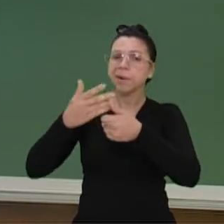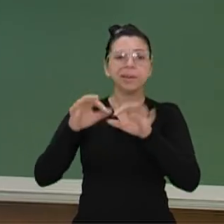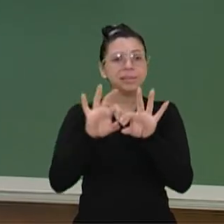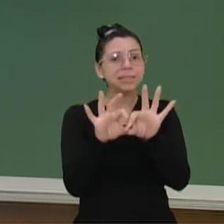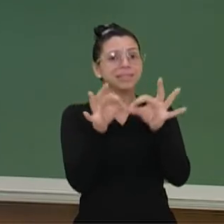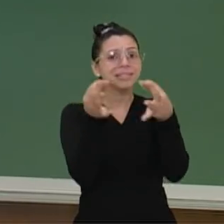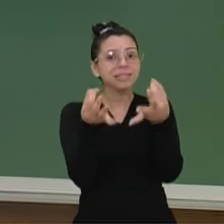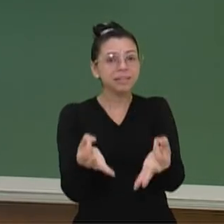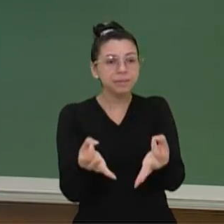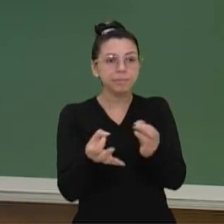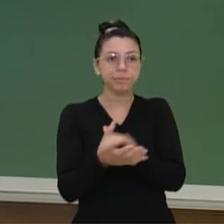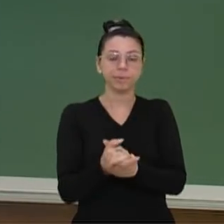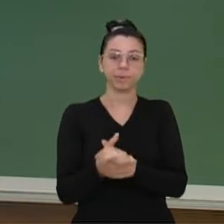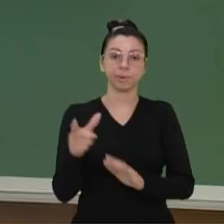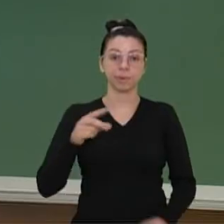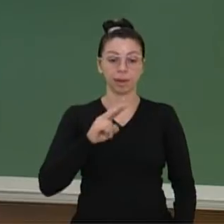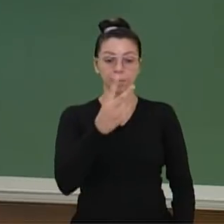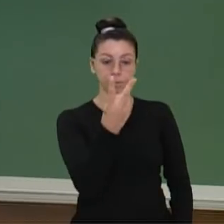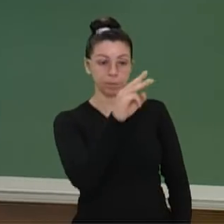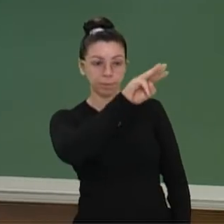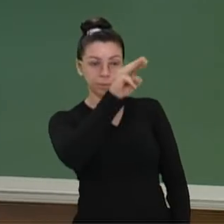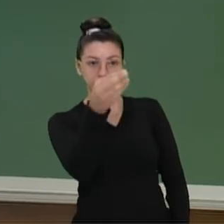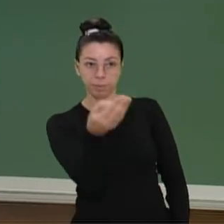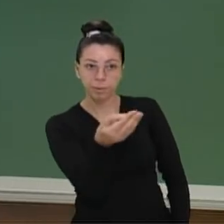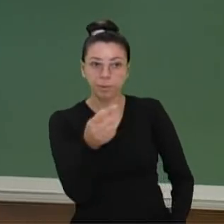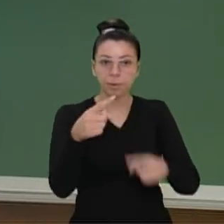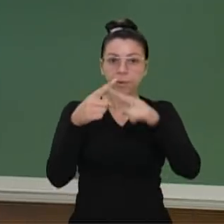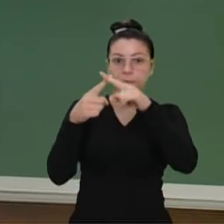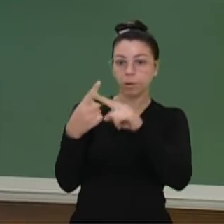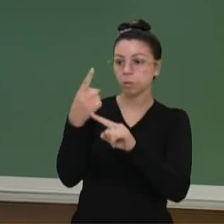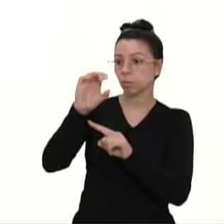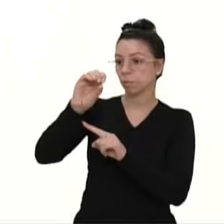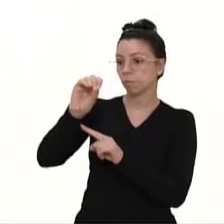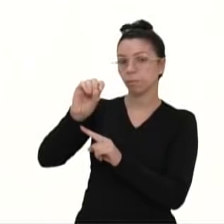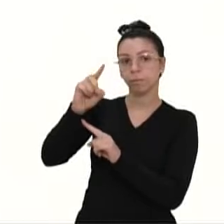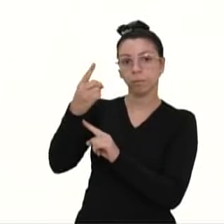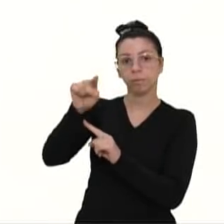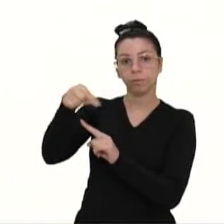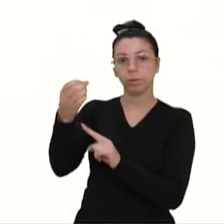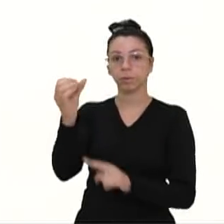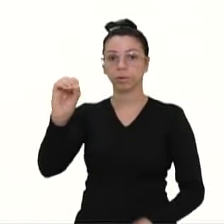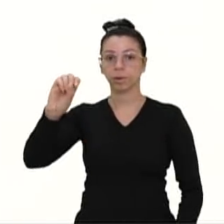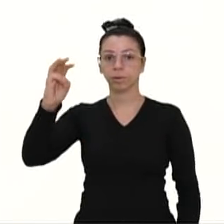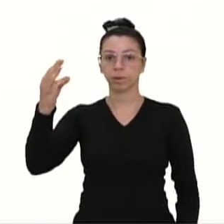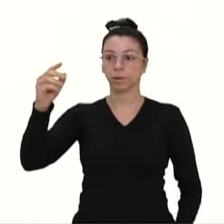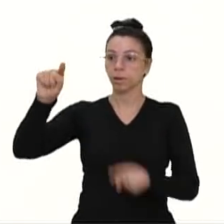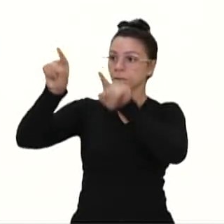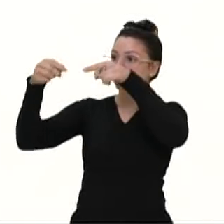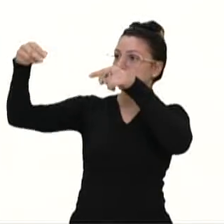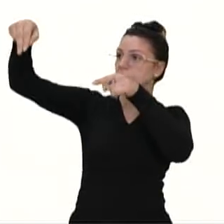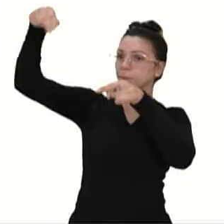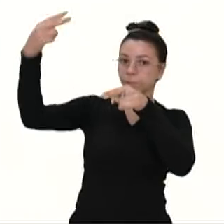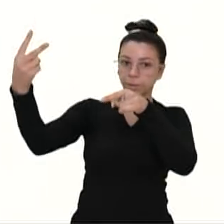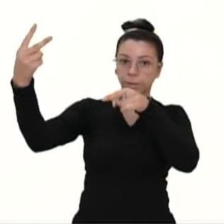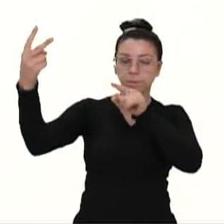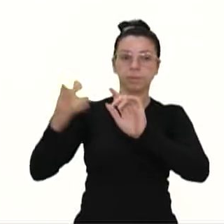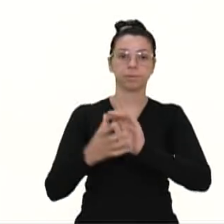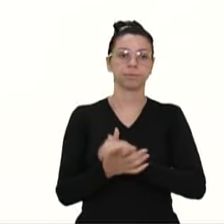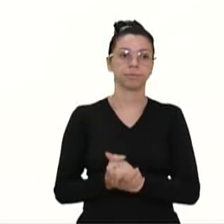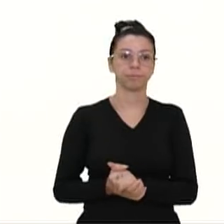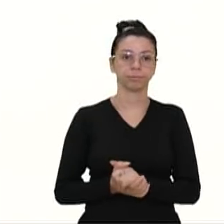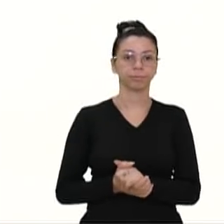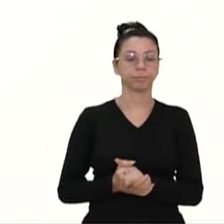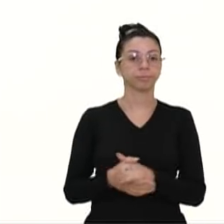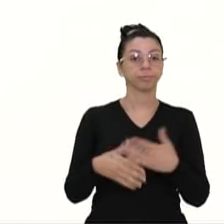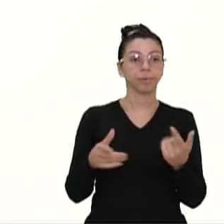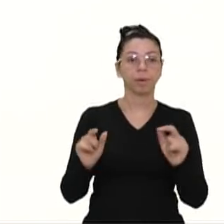simples. Tem aqui o 2 milhões vezes 1,03 elevado a 2. Então 1,03 elevado a